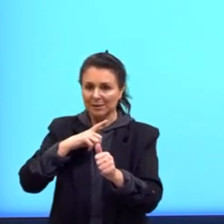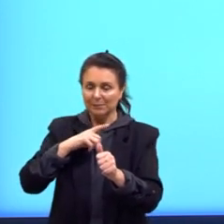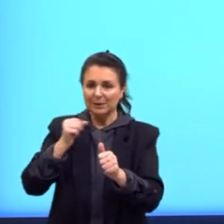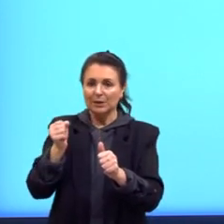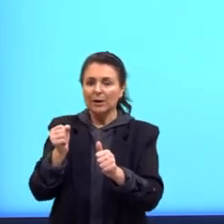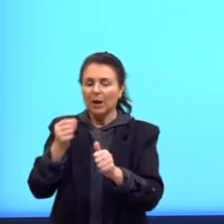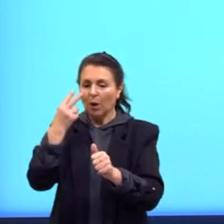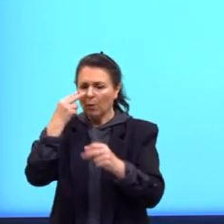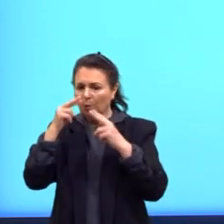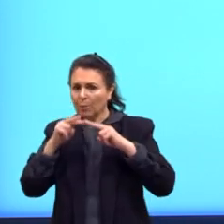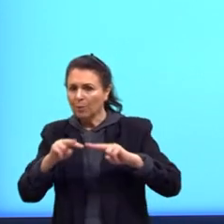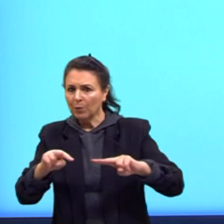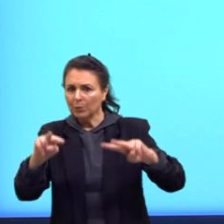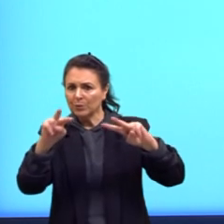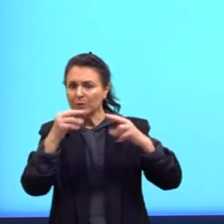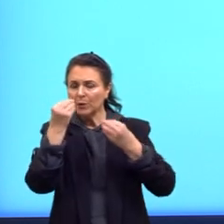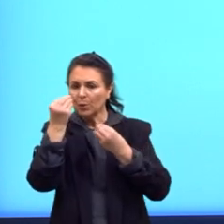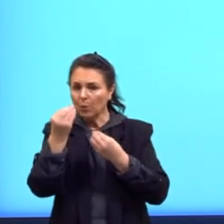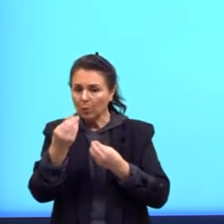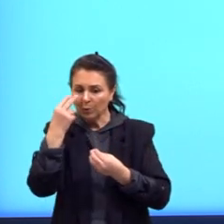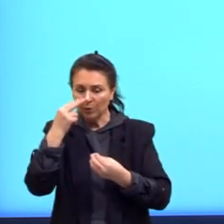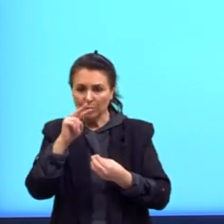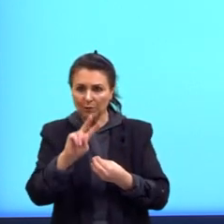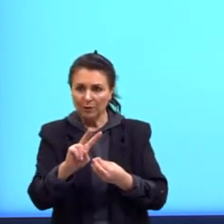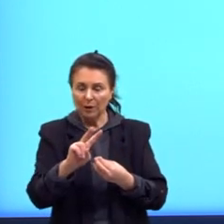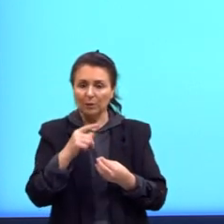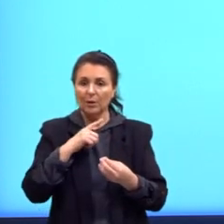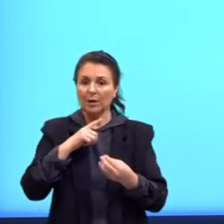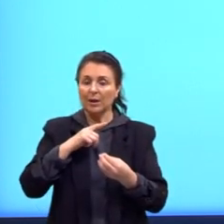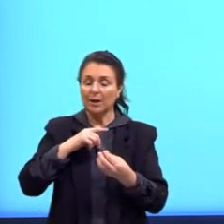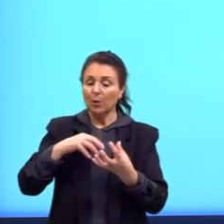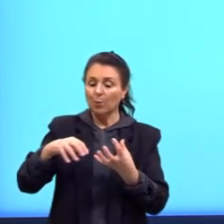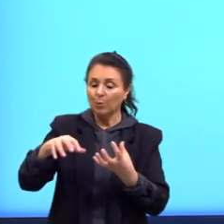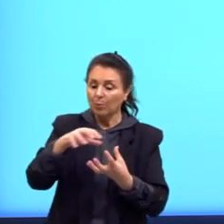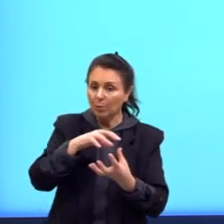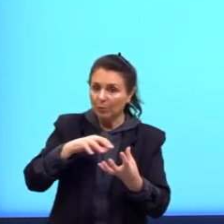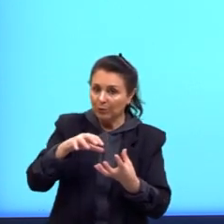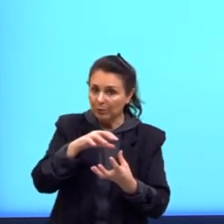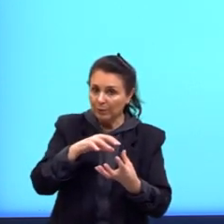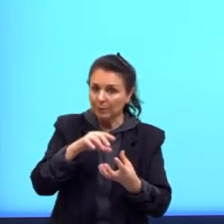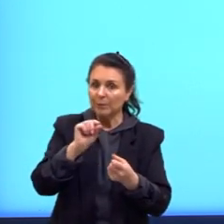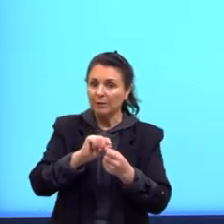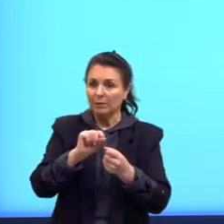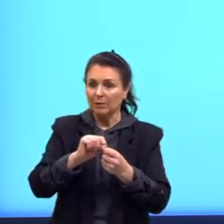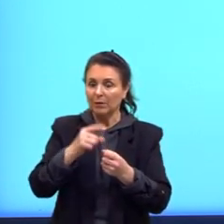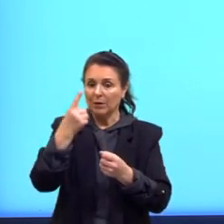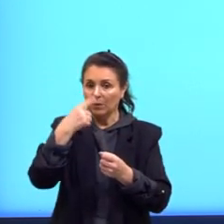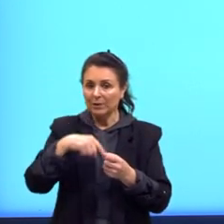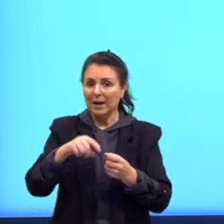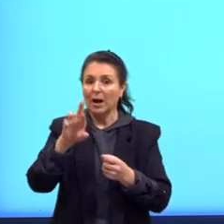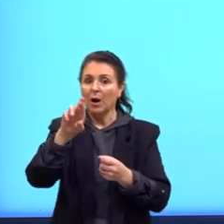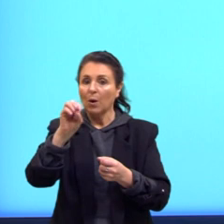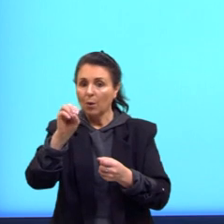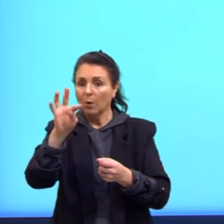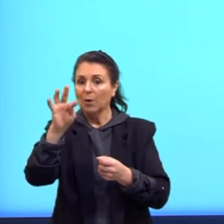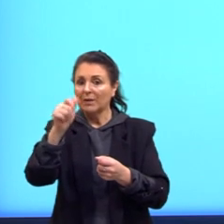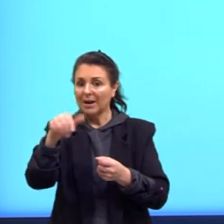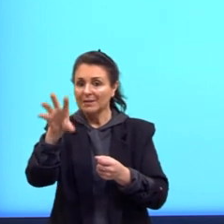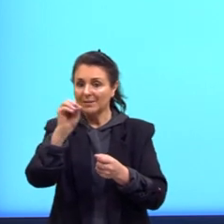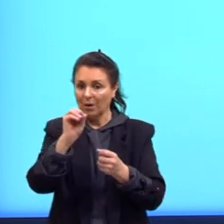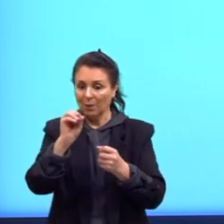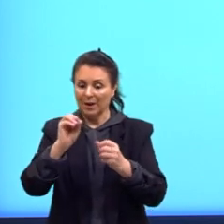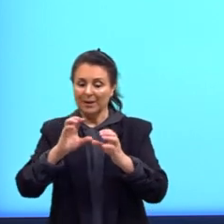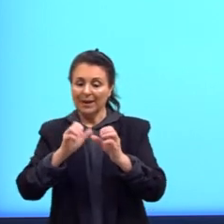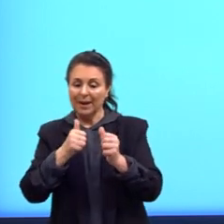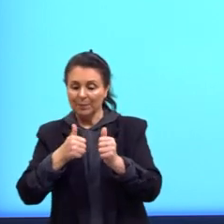como eu tô vendo a figura ou qual o movimento que eu estou fazendo e uma delas então é a rotação ou